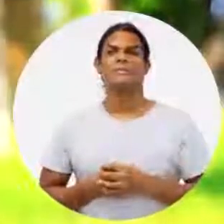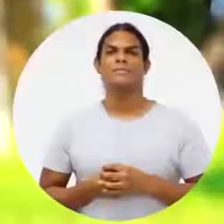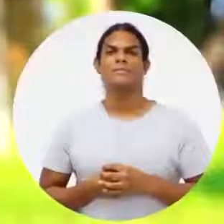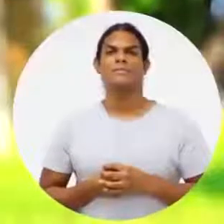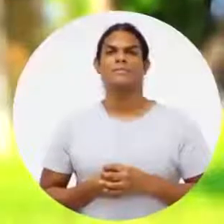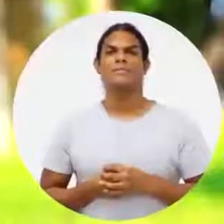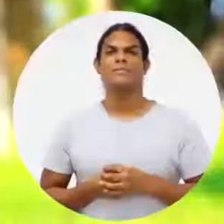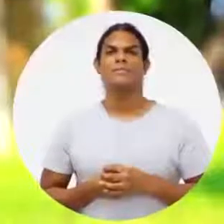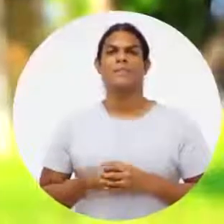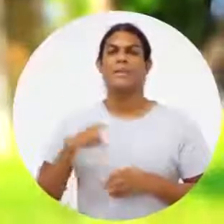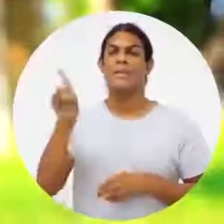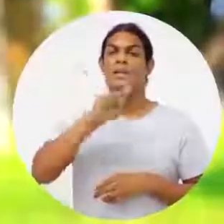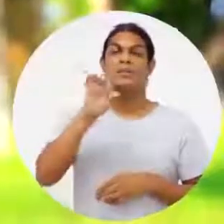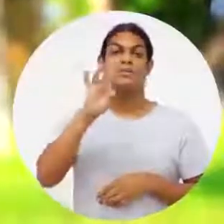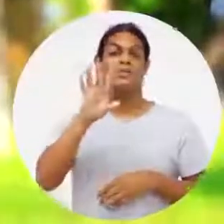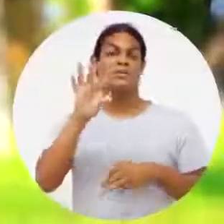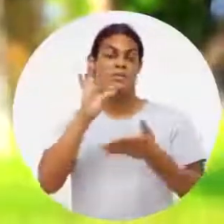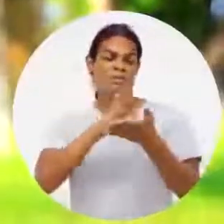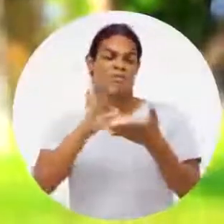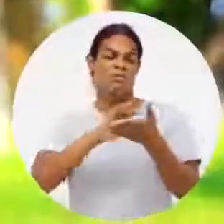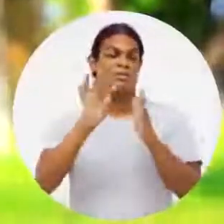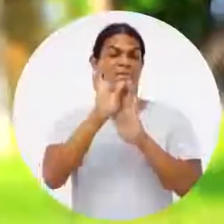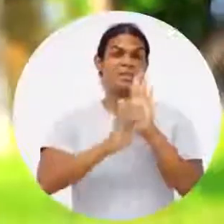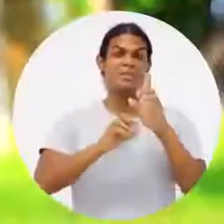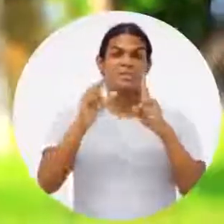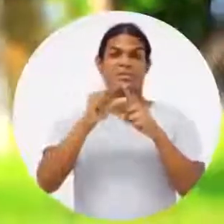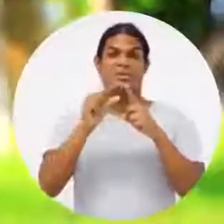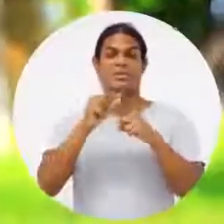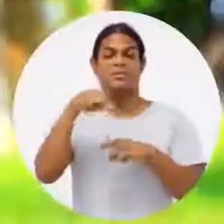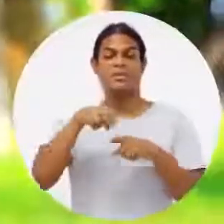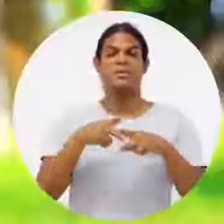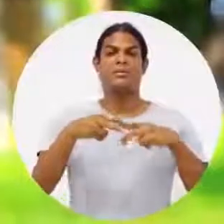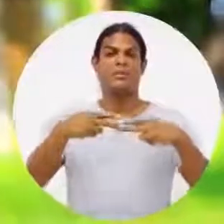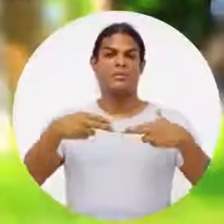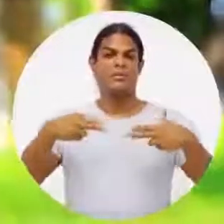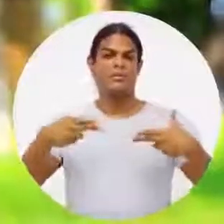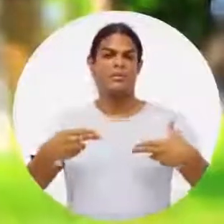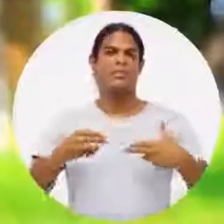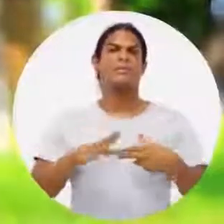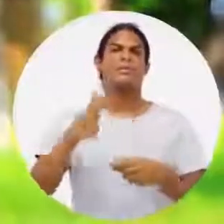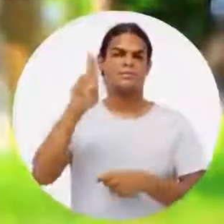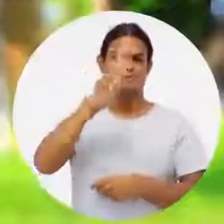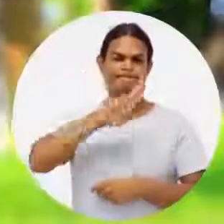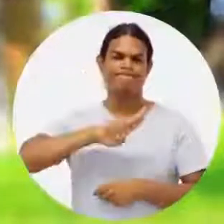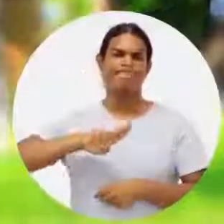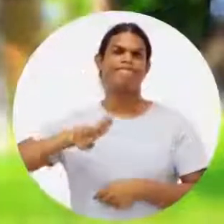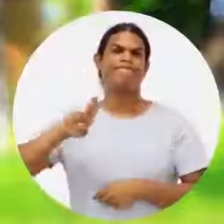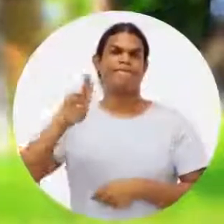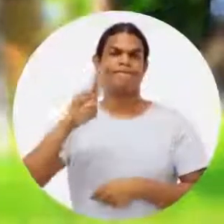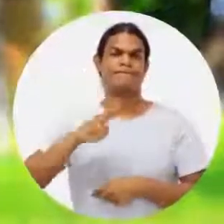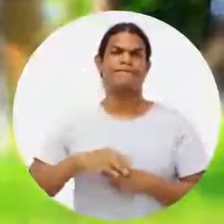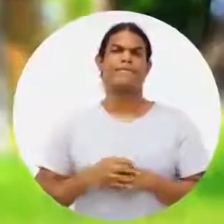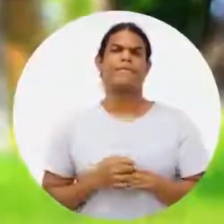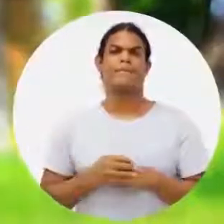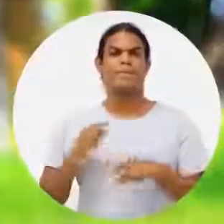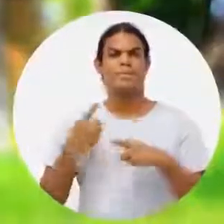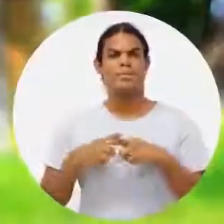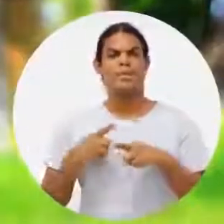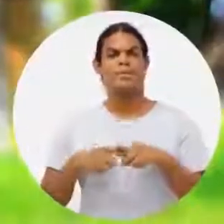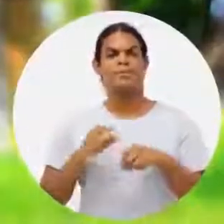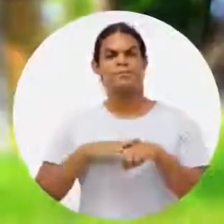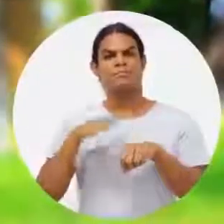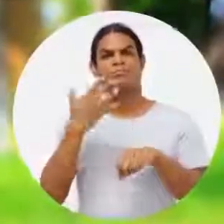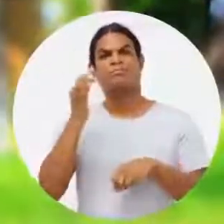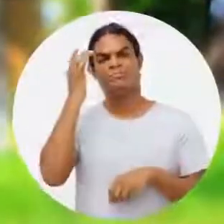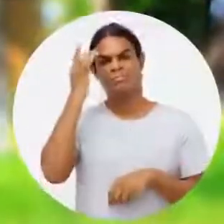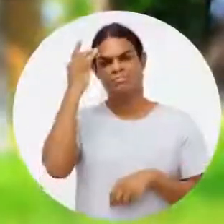expressão através do desenho e não por meio de palavras. Então essa ferramenta é largamente utilizada na área, justamente por ser mais